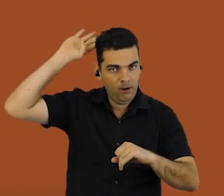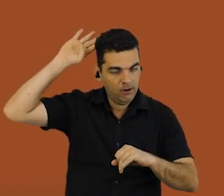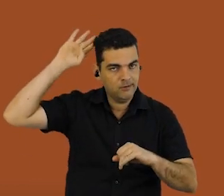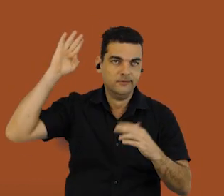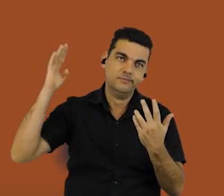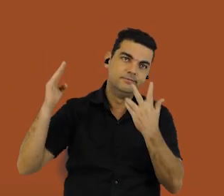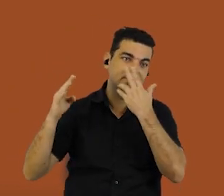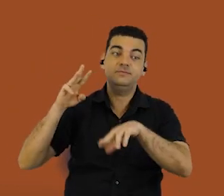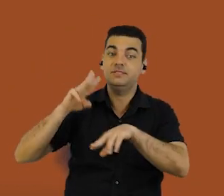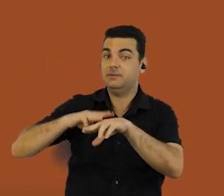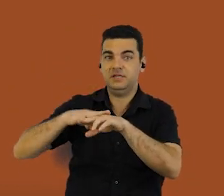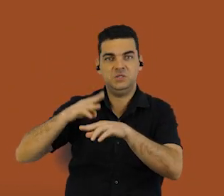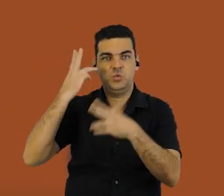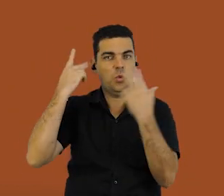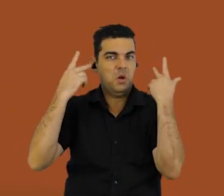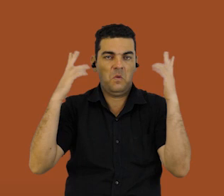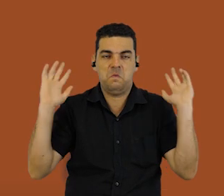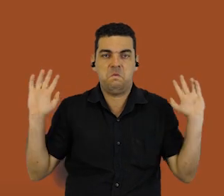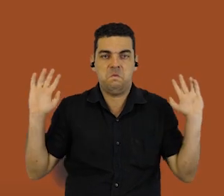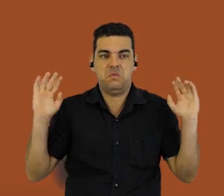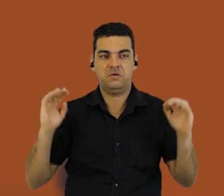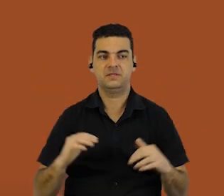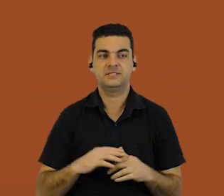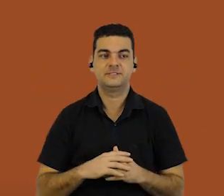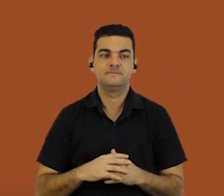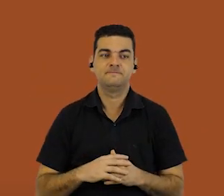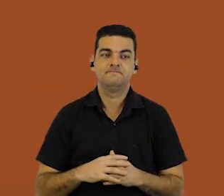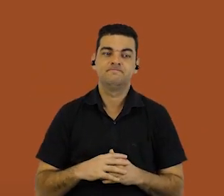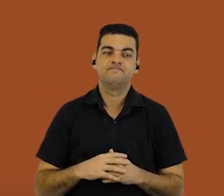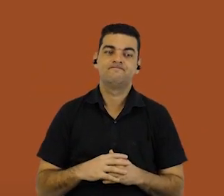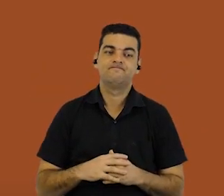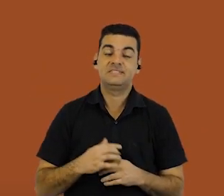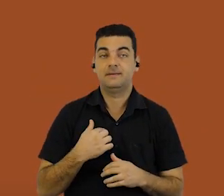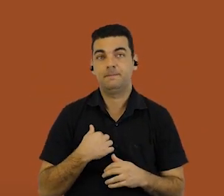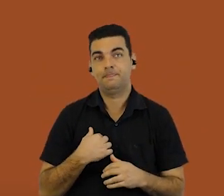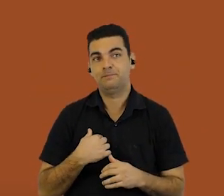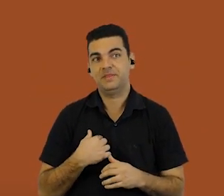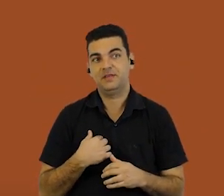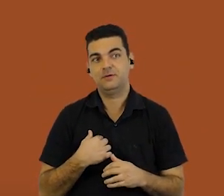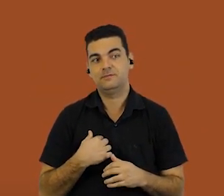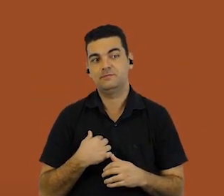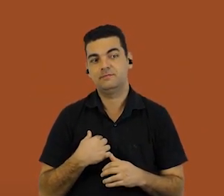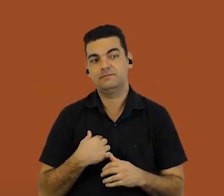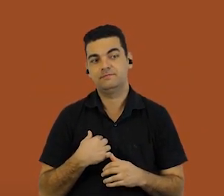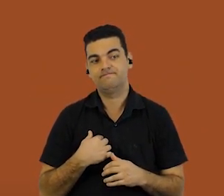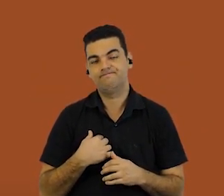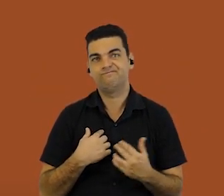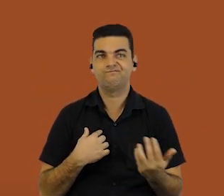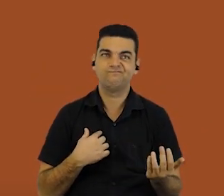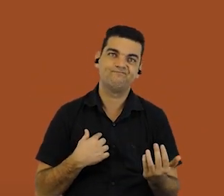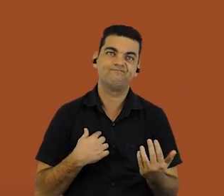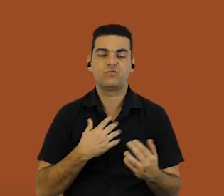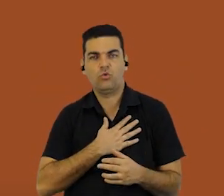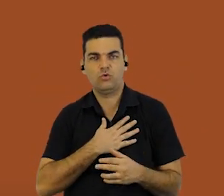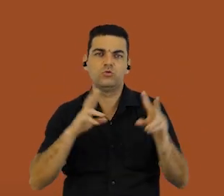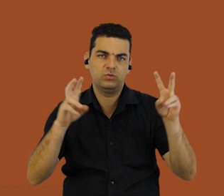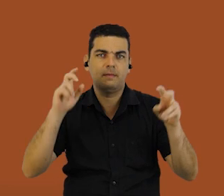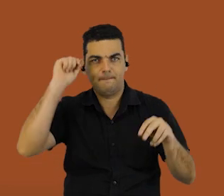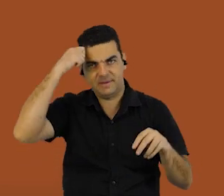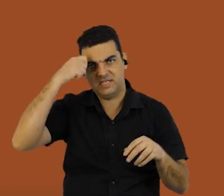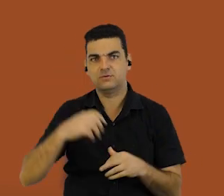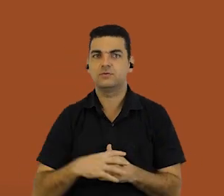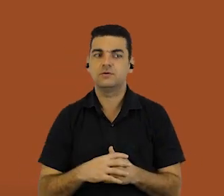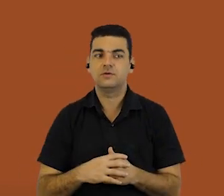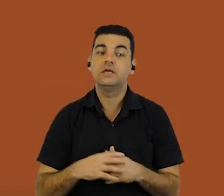uma pessoa de matemática pura, mas pela minha condição, né, de onde eu vim, eu sempre achei que